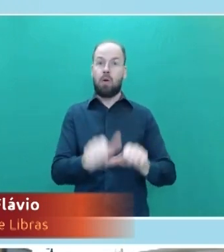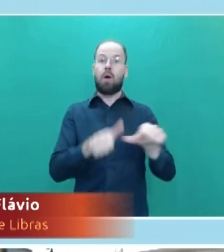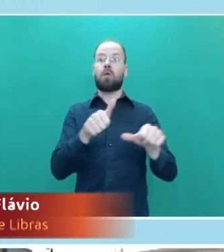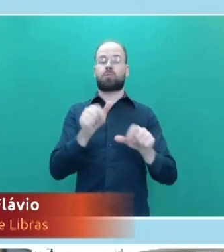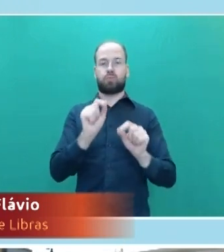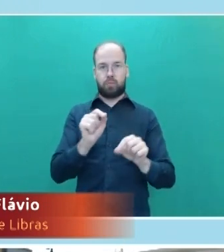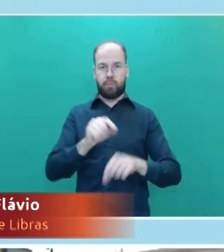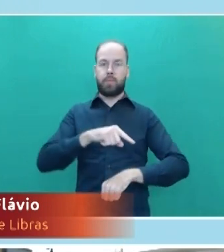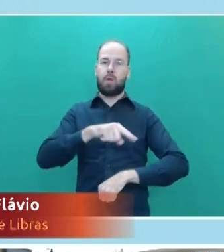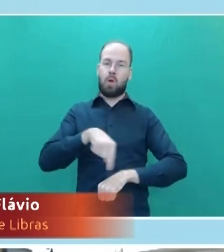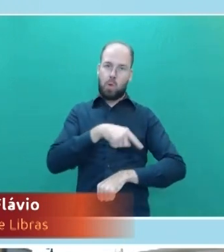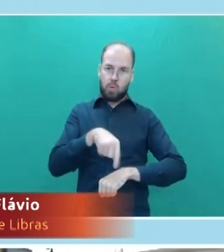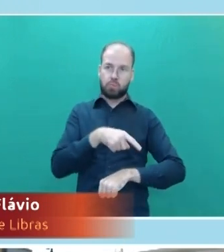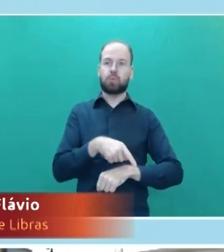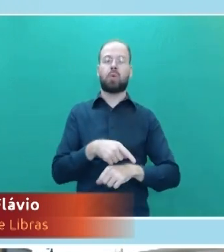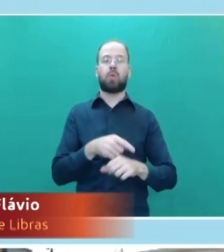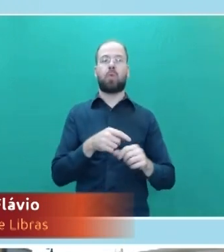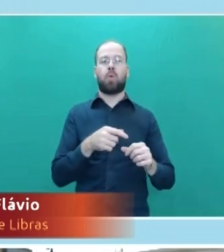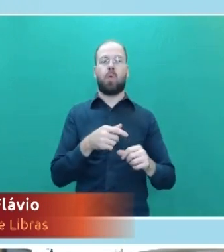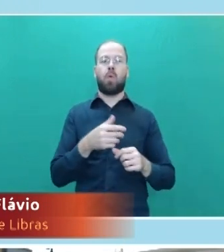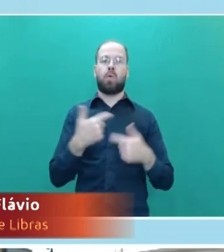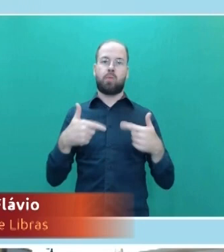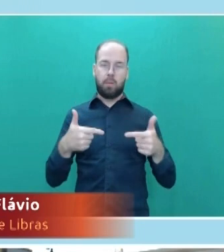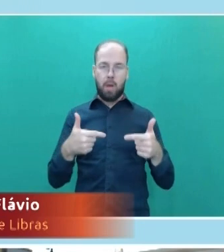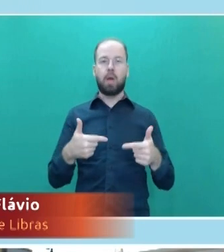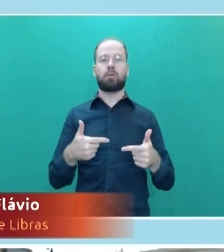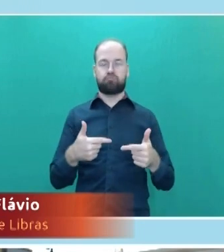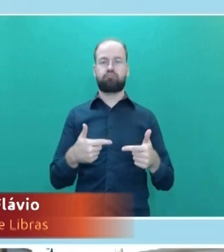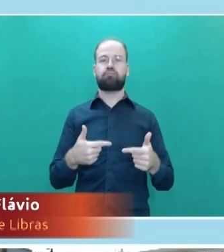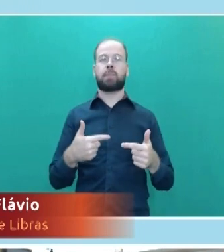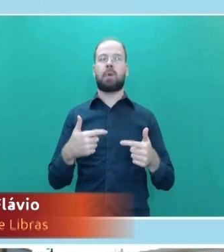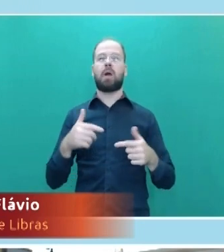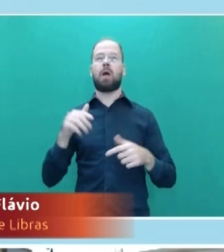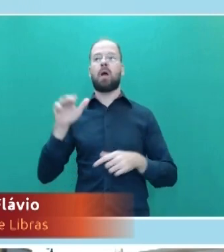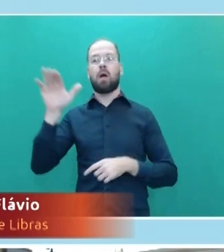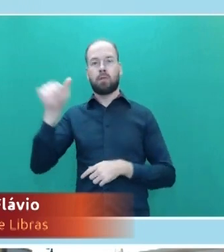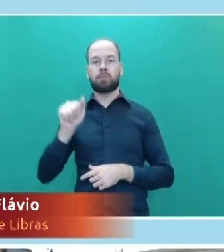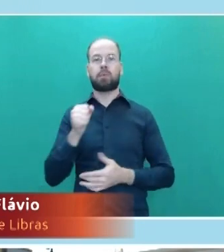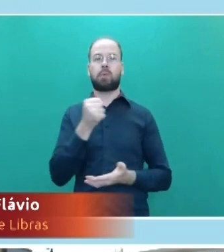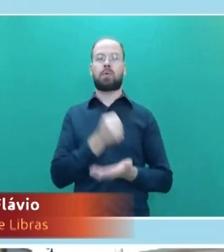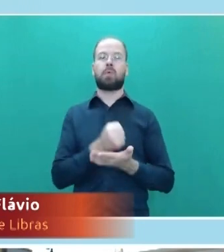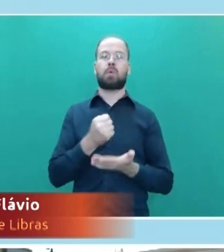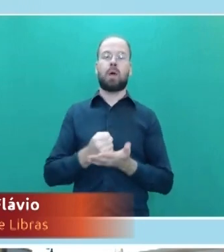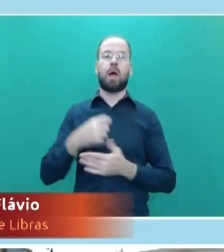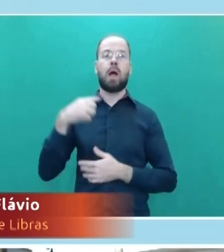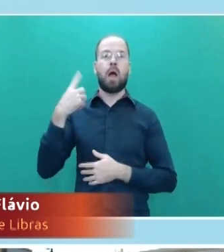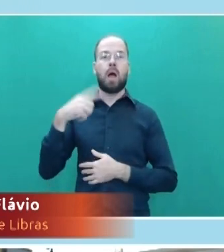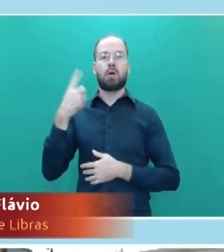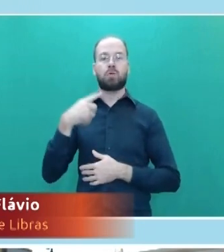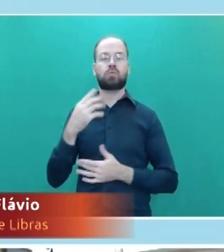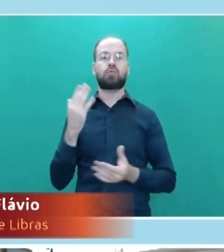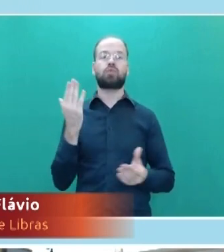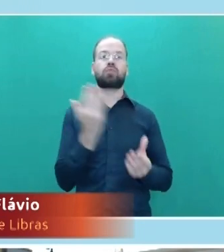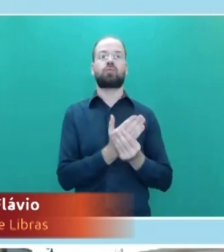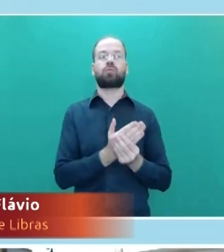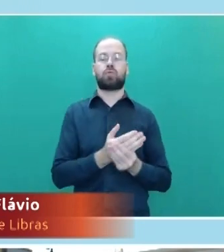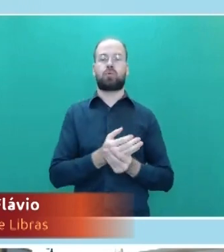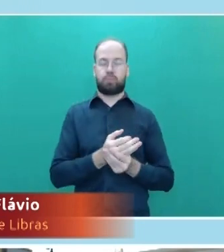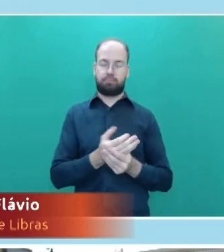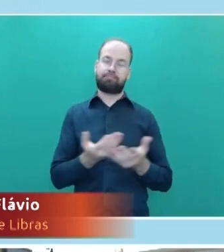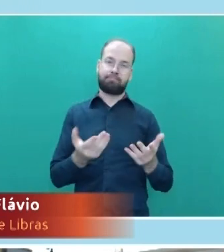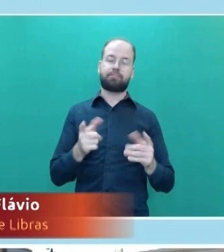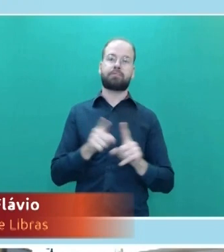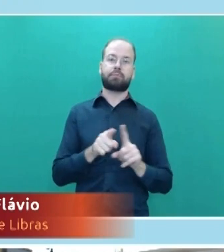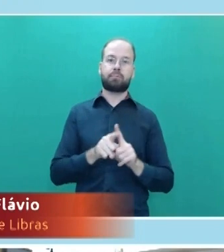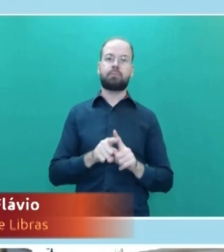honorários sucumbenciais para a parte que precisasse contratar um advogado para ajuizar a ação da Justiça do Trabalho, a questão